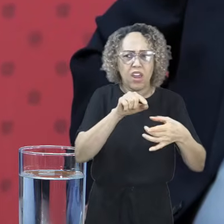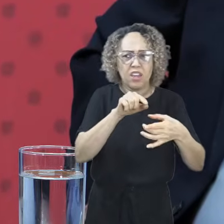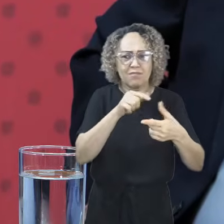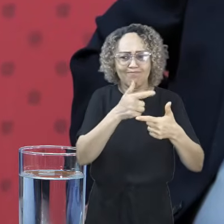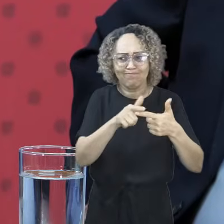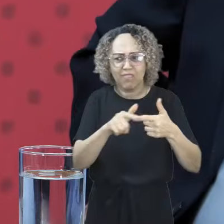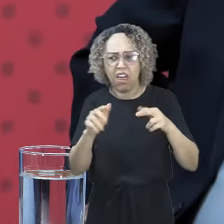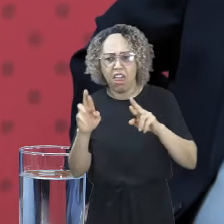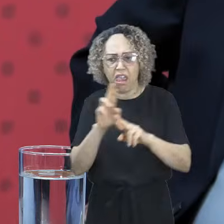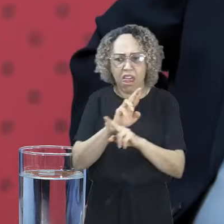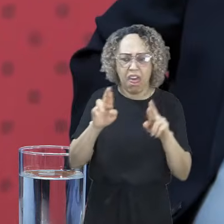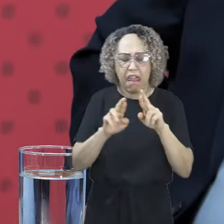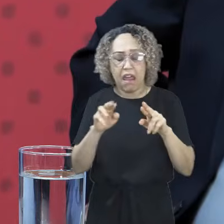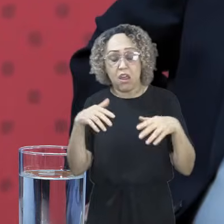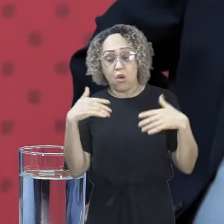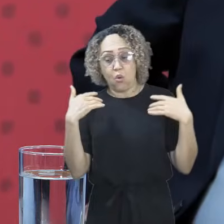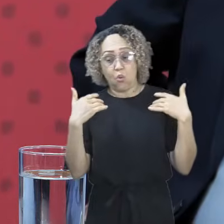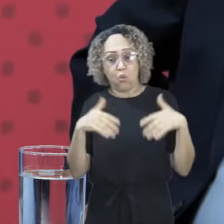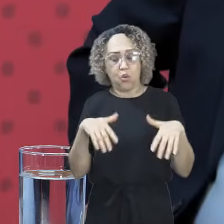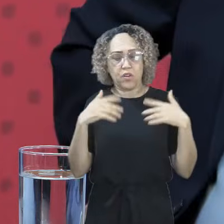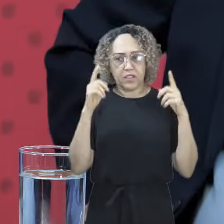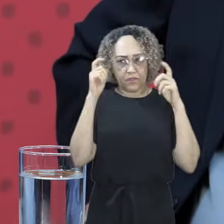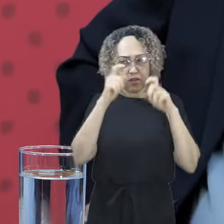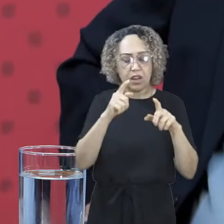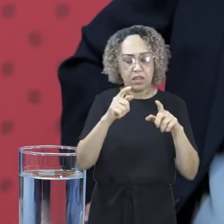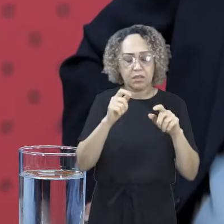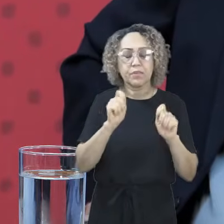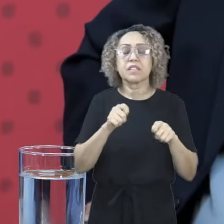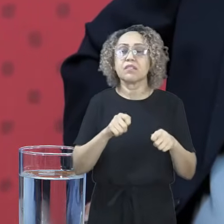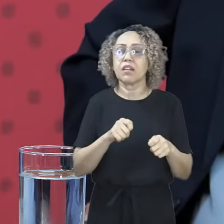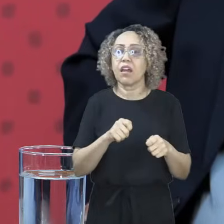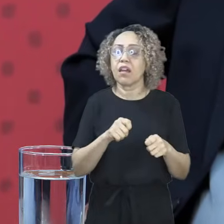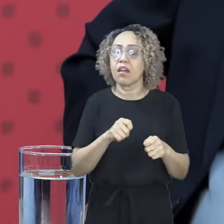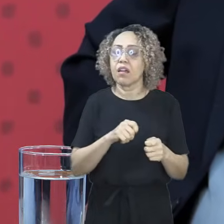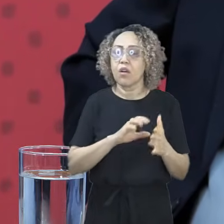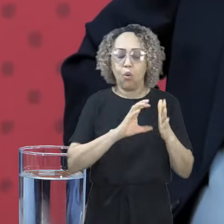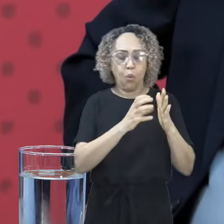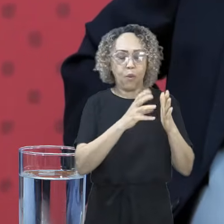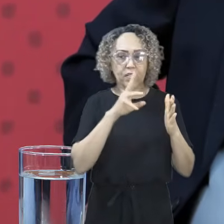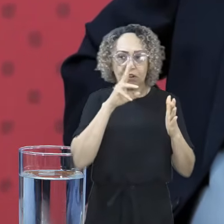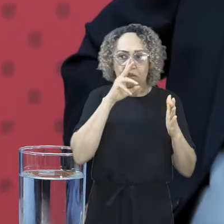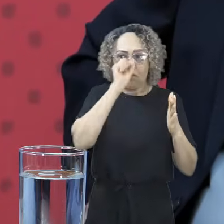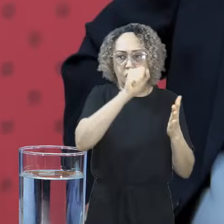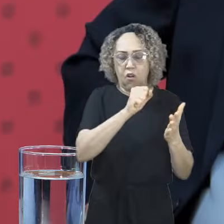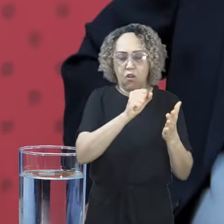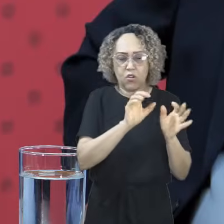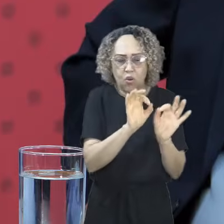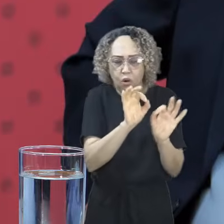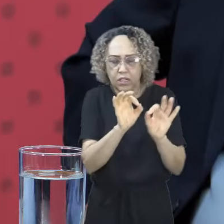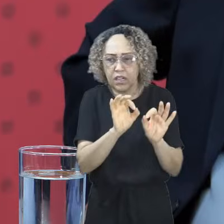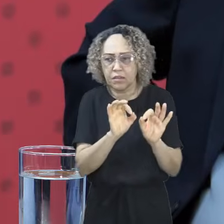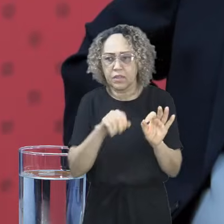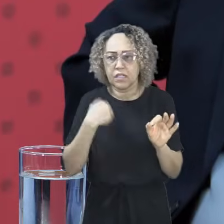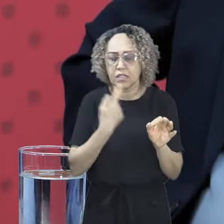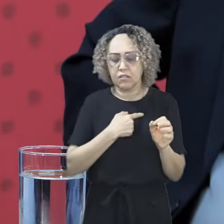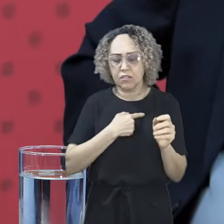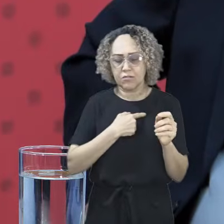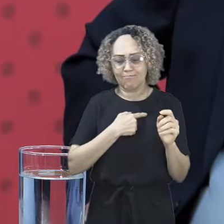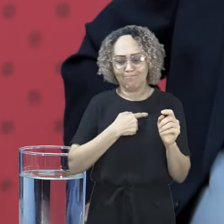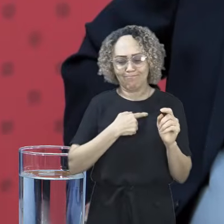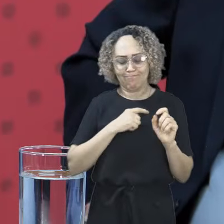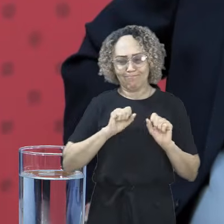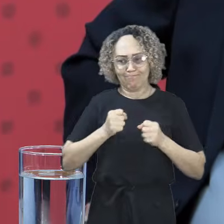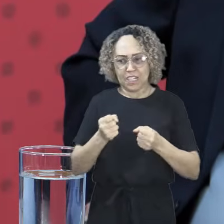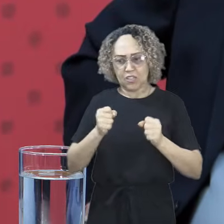partido organizado e também para que a gente enfrente os desafios não só nas relações internacionais, mas também